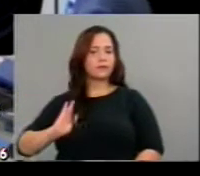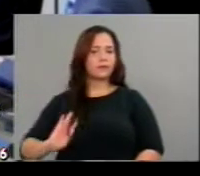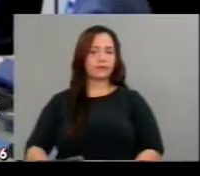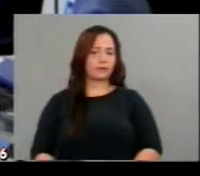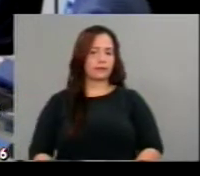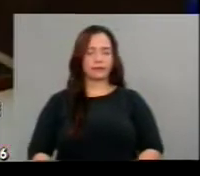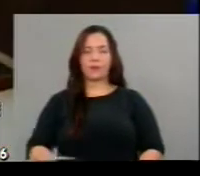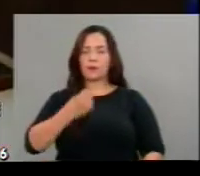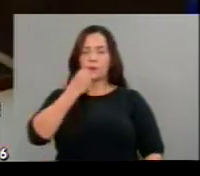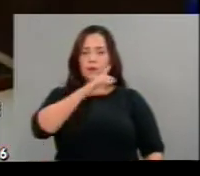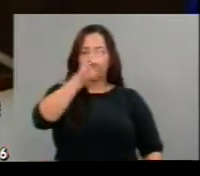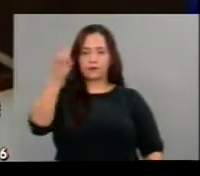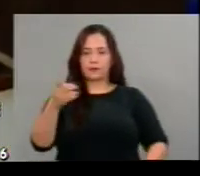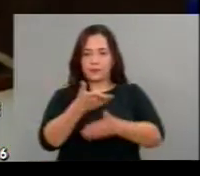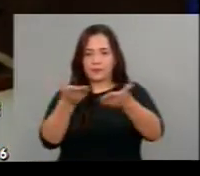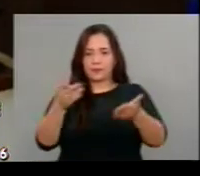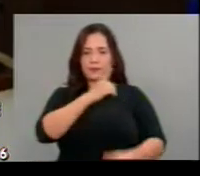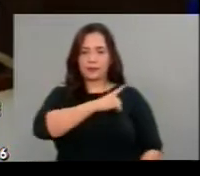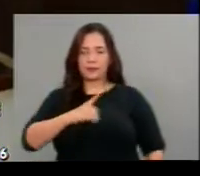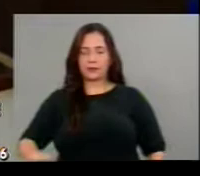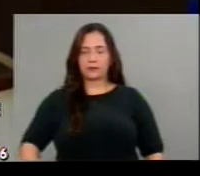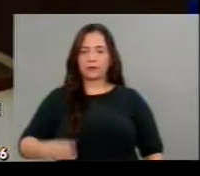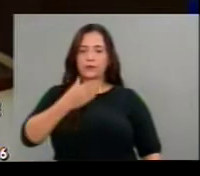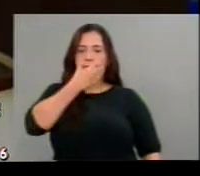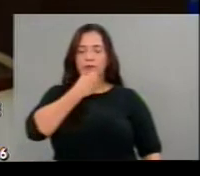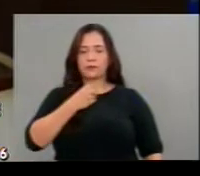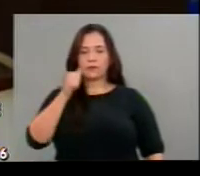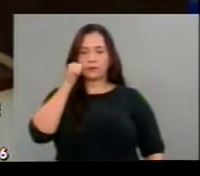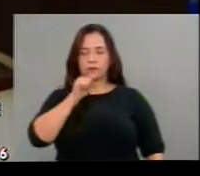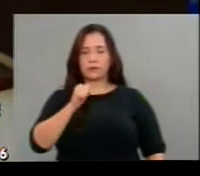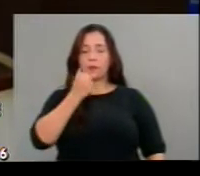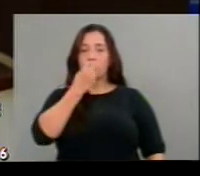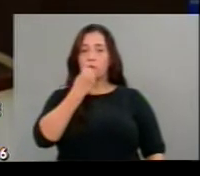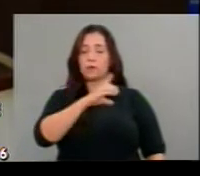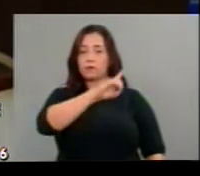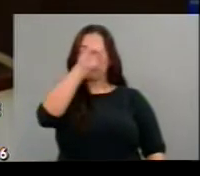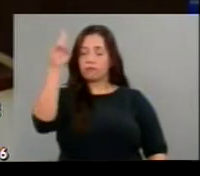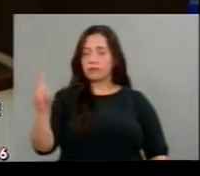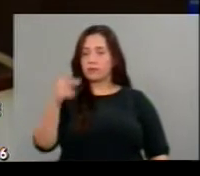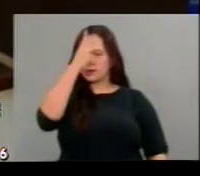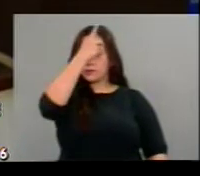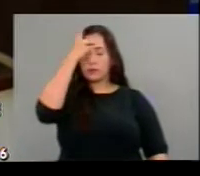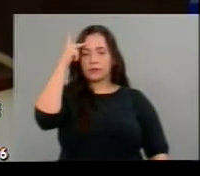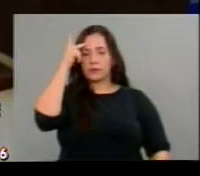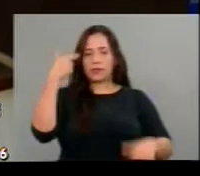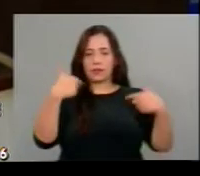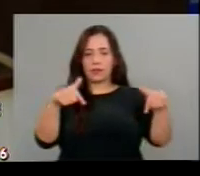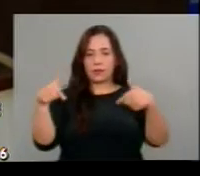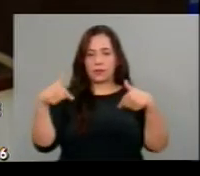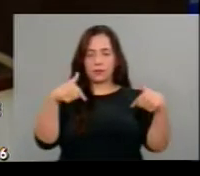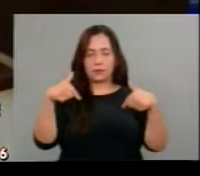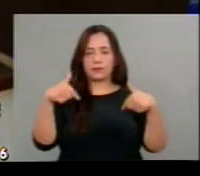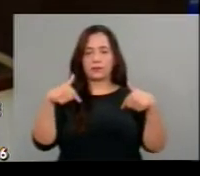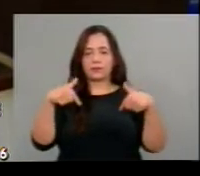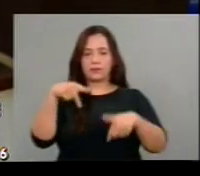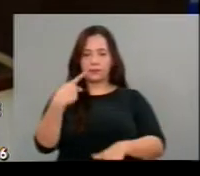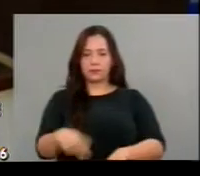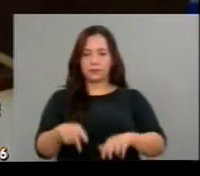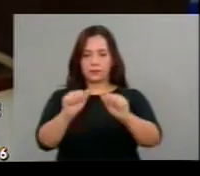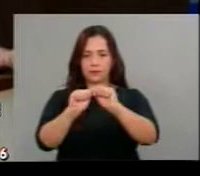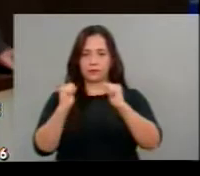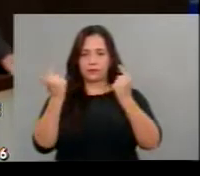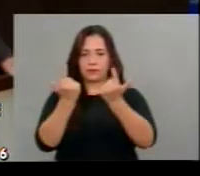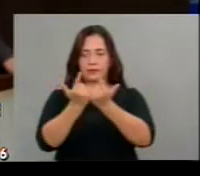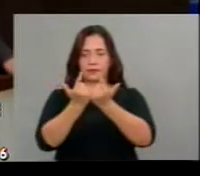Bom dia, senhores deputados, senhoras deputadas. Bom dia aos trabalhadores e trabalhadoras aqui da